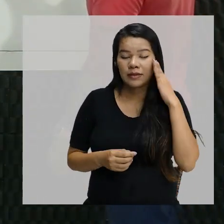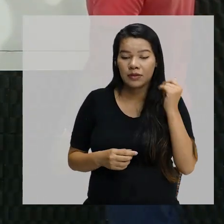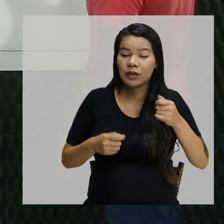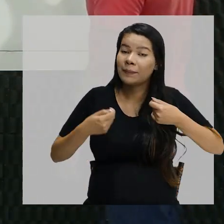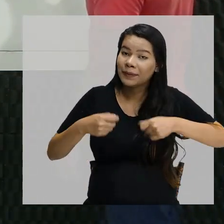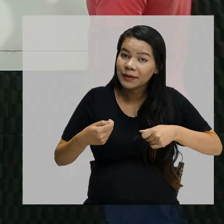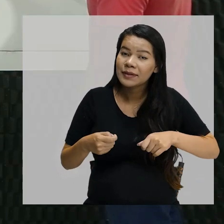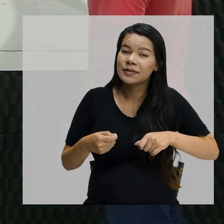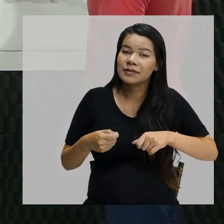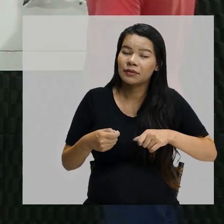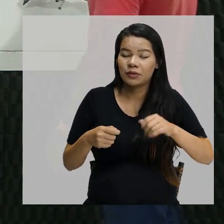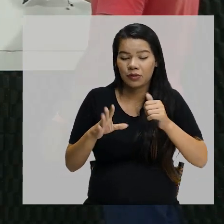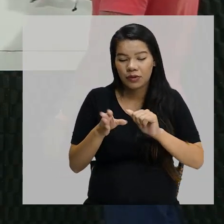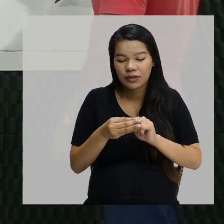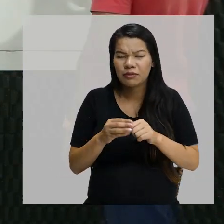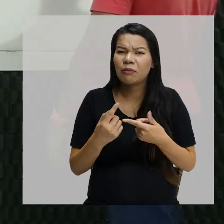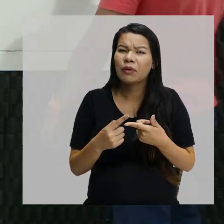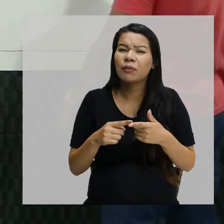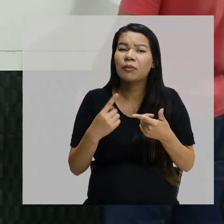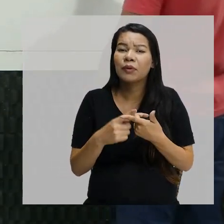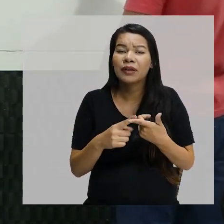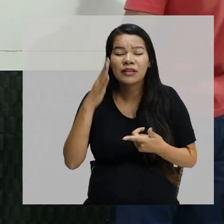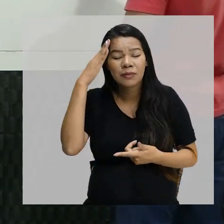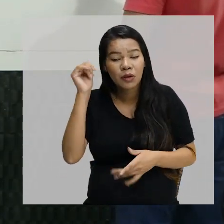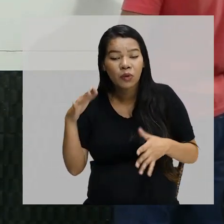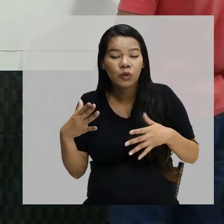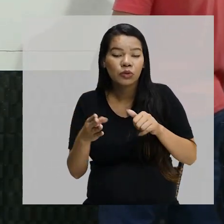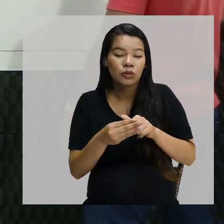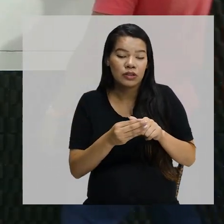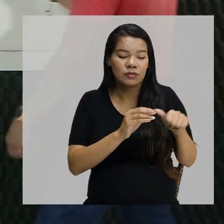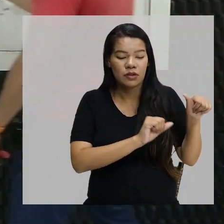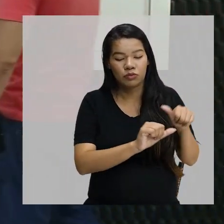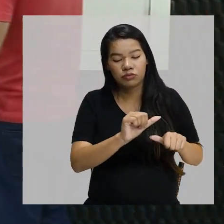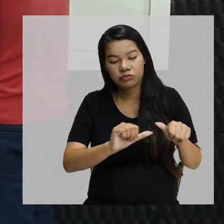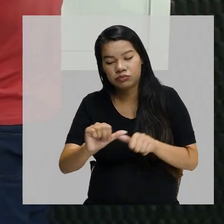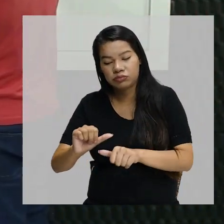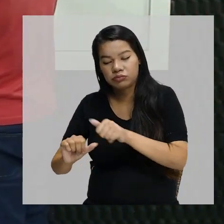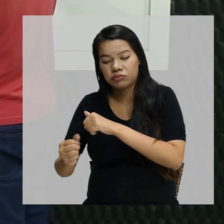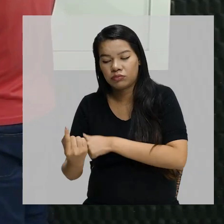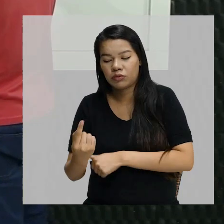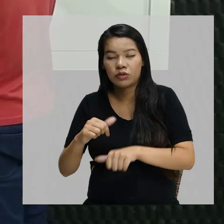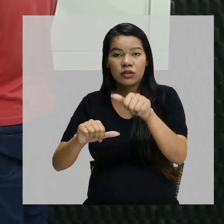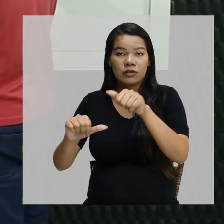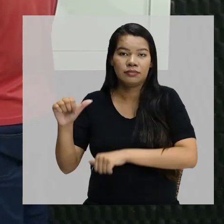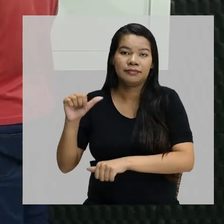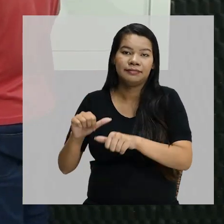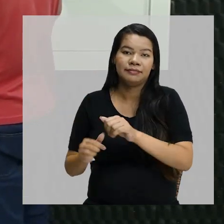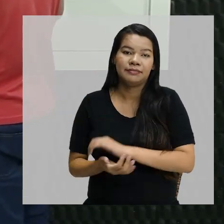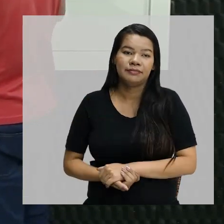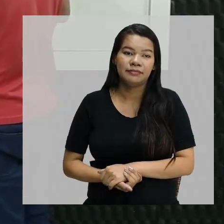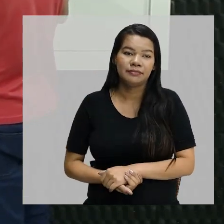desse conhecimento porque porque a sabedoria é quando o conhecimento vira algo transformador